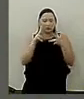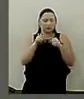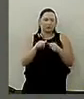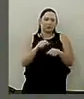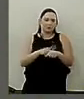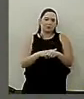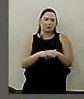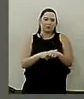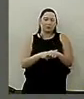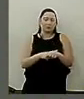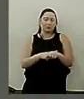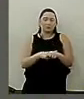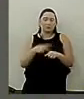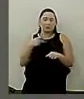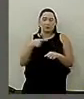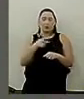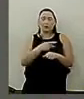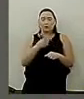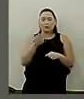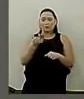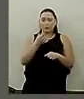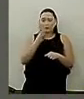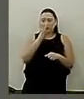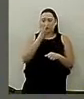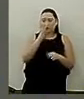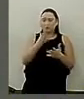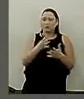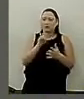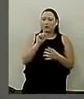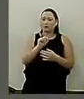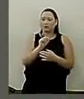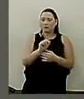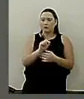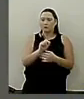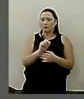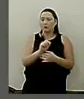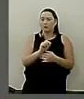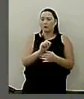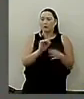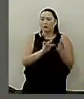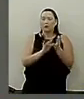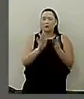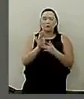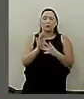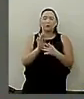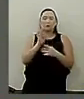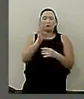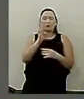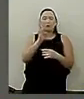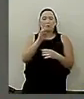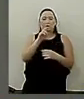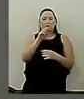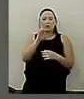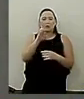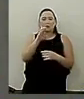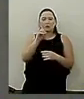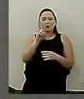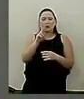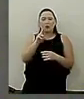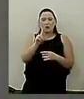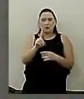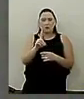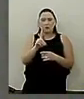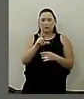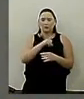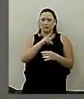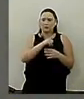épocas. E aqui eu queria fazer um elogio àquela série Jesus da TV Record. Tem um monte de coisa lá que não dá para